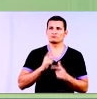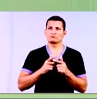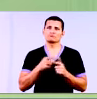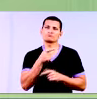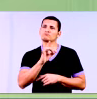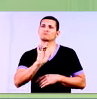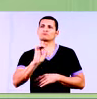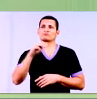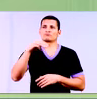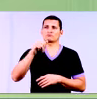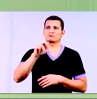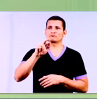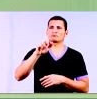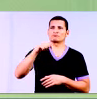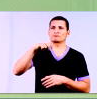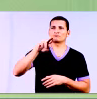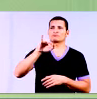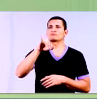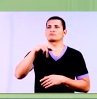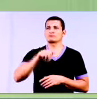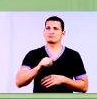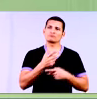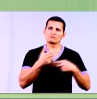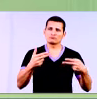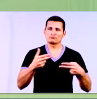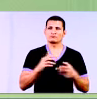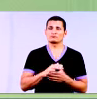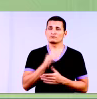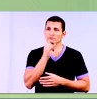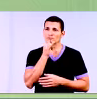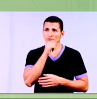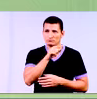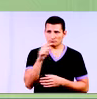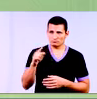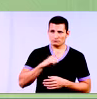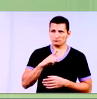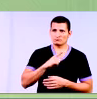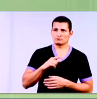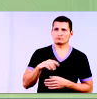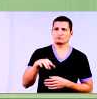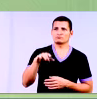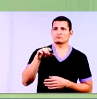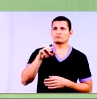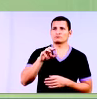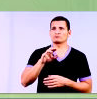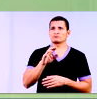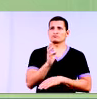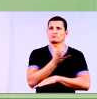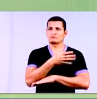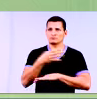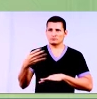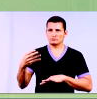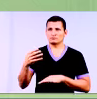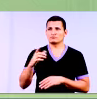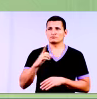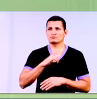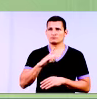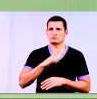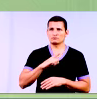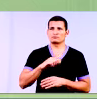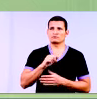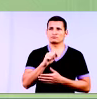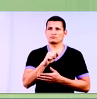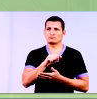máquina. Não adianta eu ter. Exemplos, aqui tem o sistema operacional de telefone celular, aqui eu tenho um editor